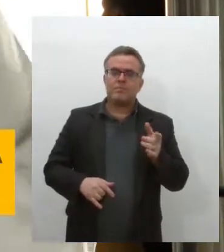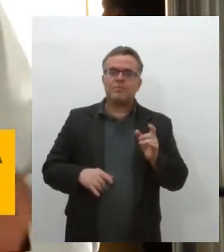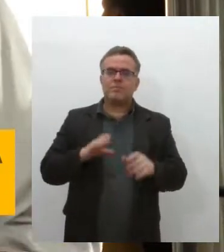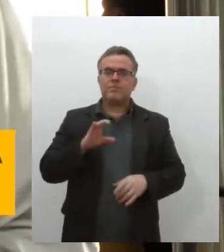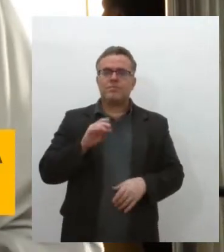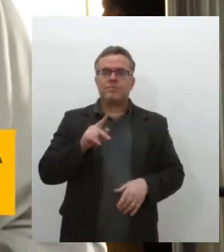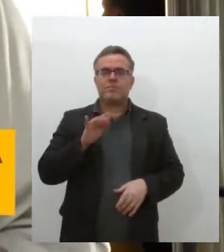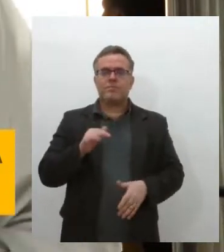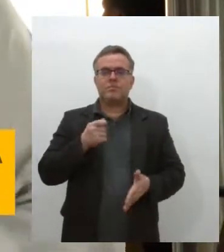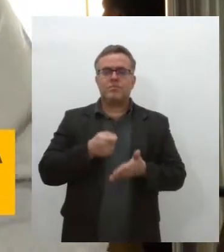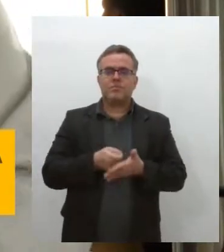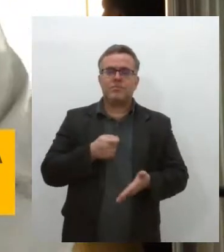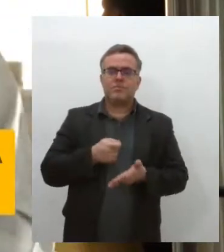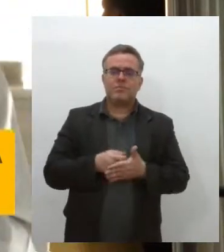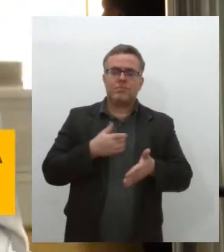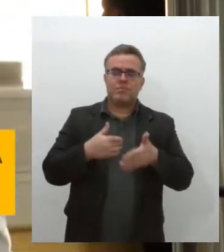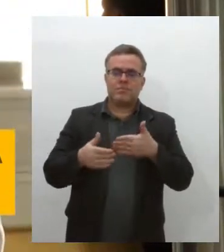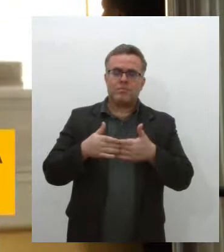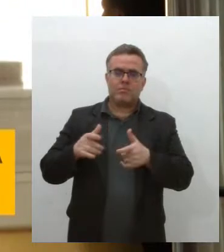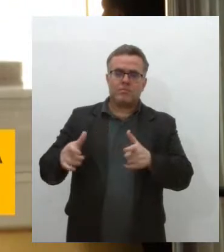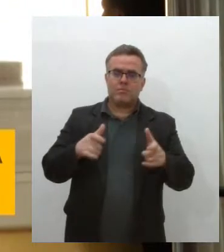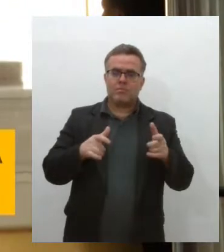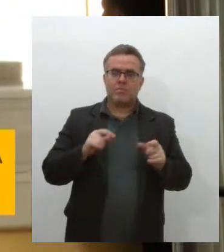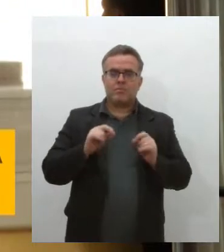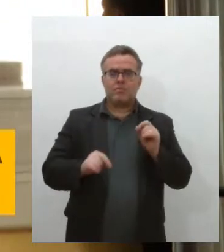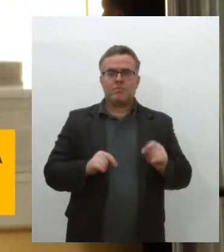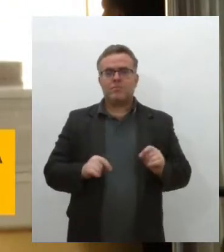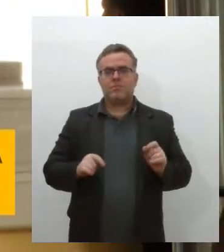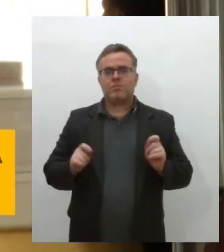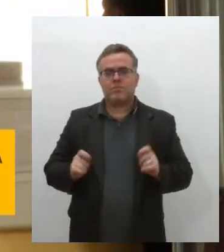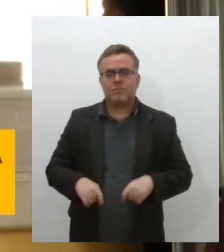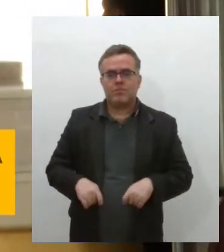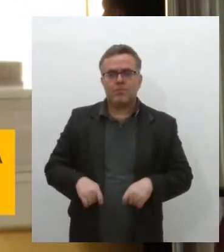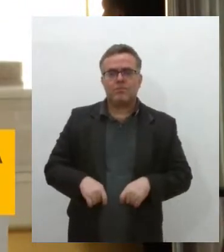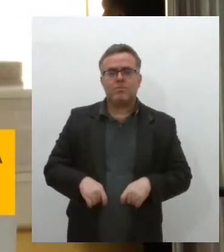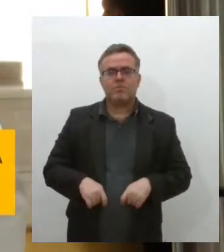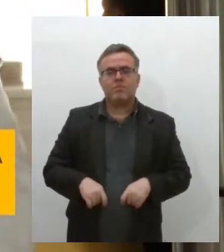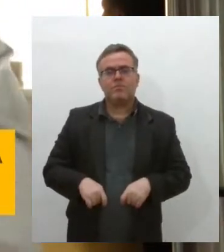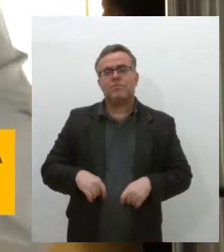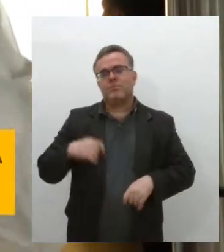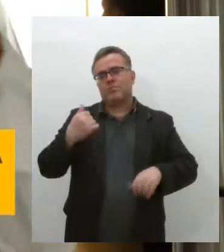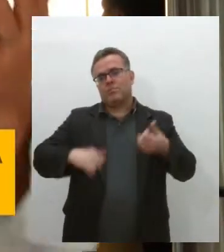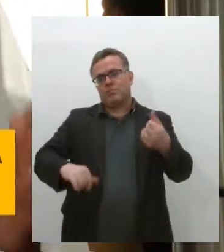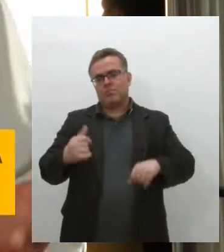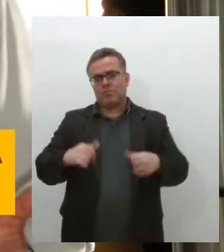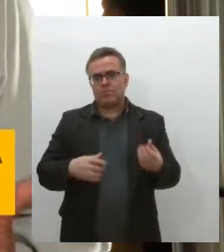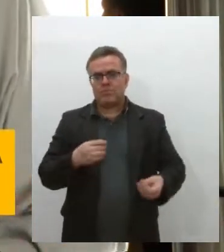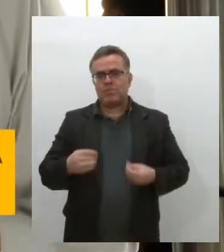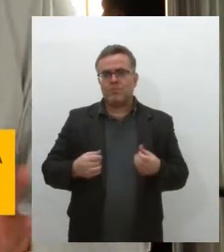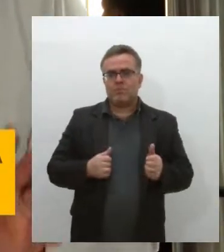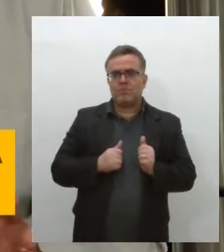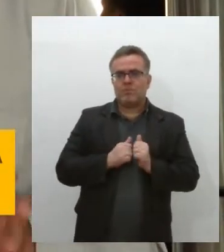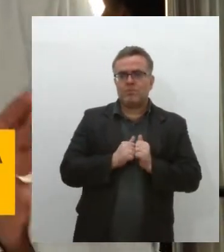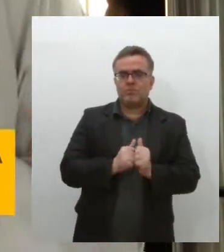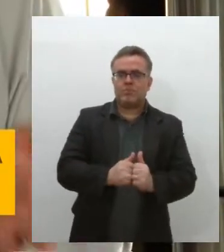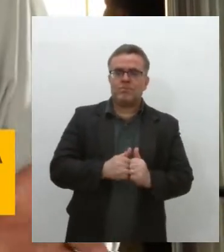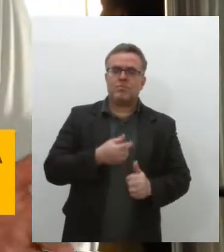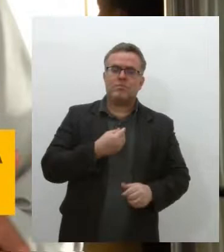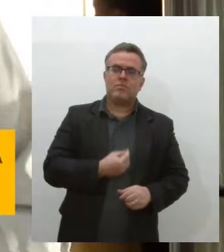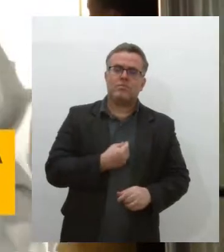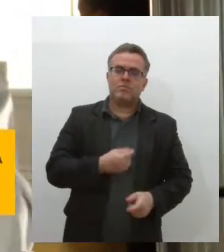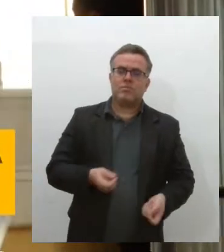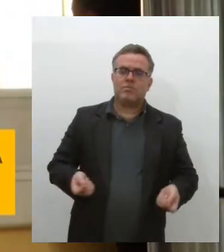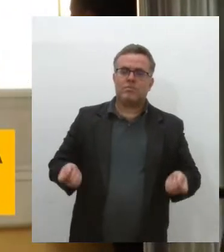para várias situações, serve para abalizar, inclusive, o acompanhamento da vida, basicamente, de